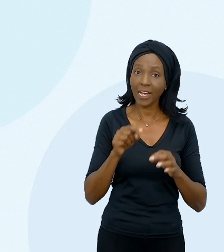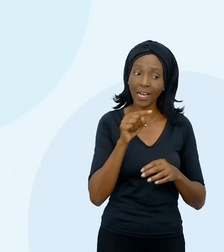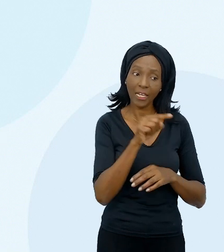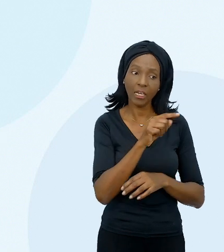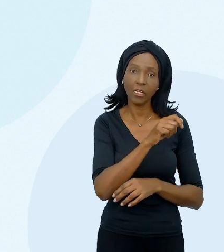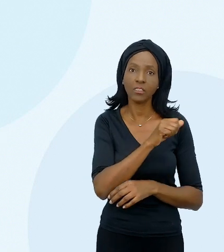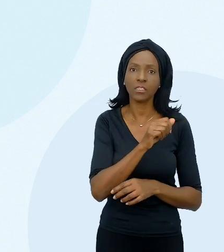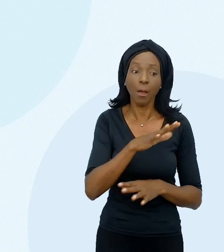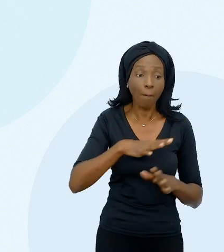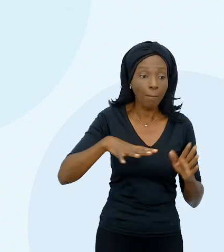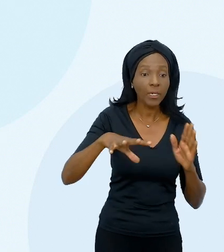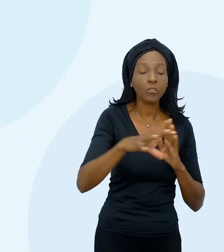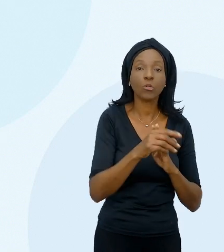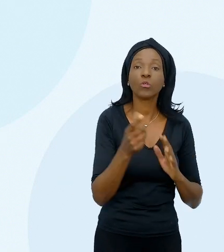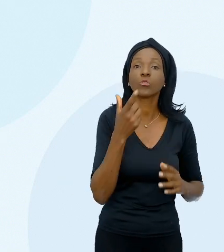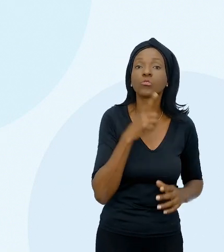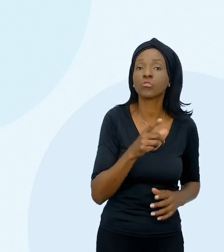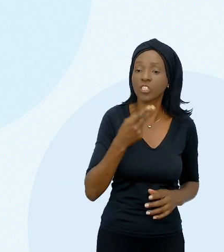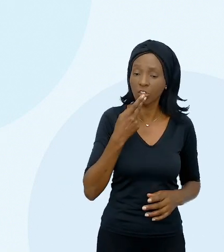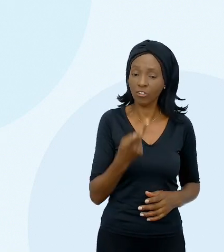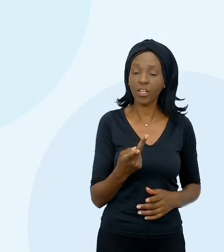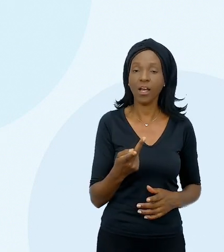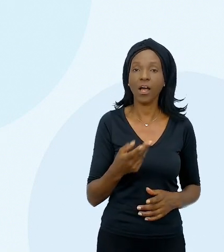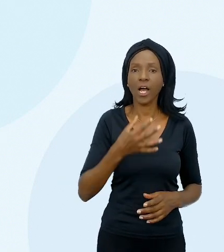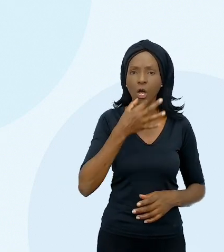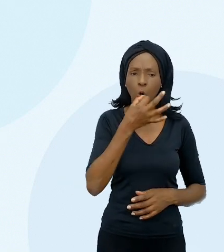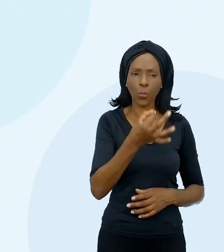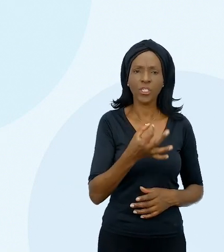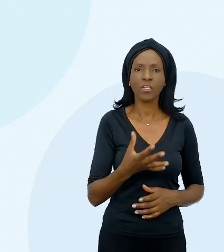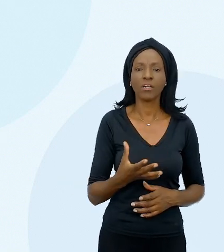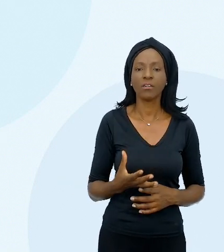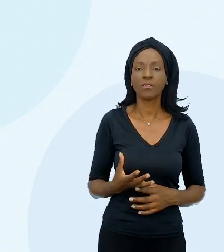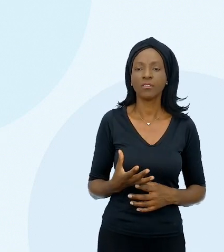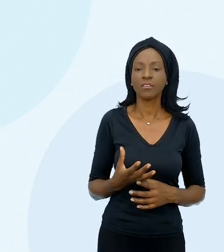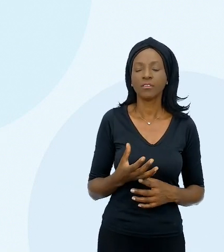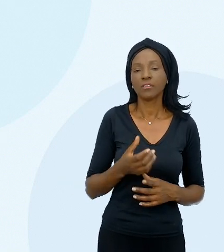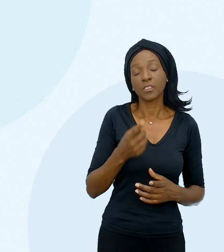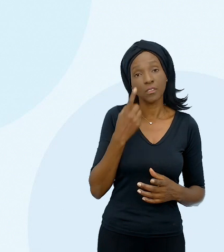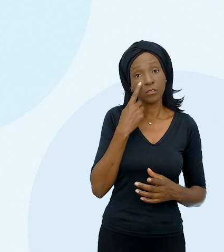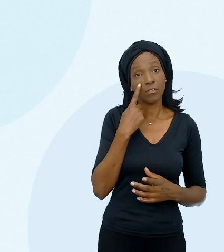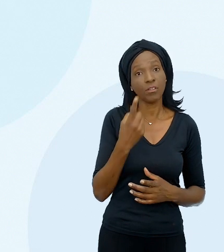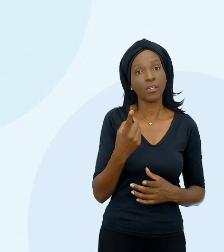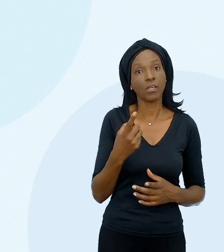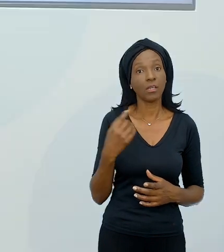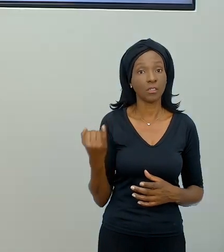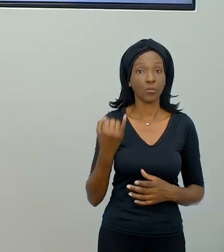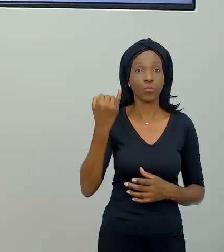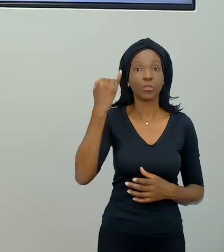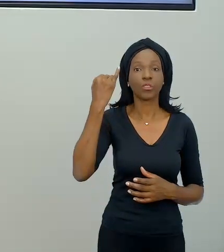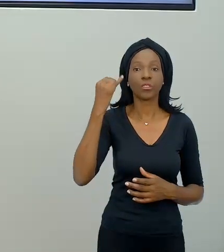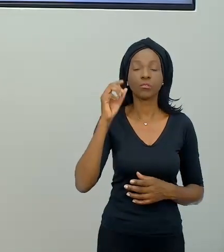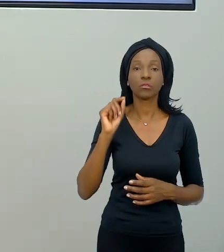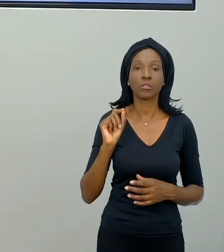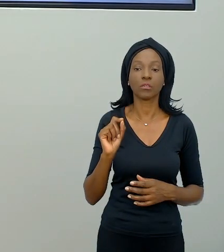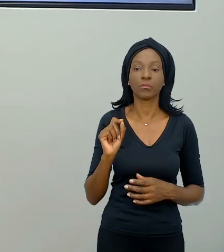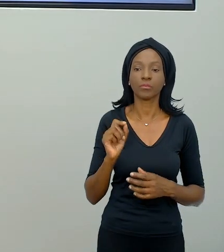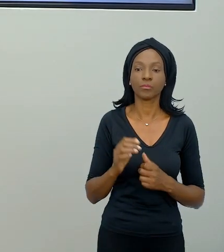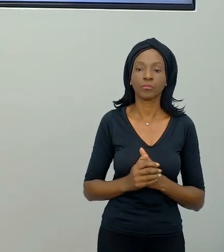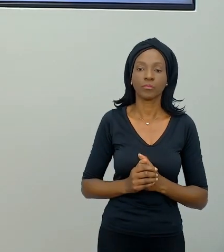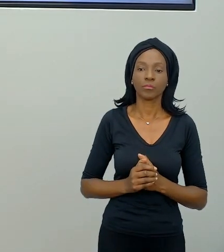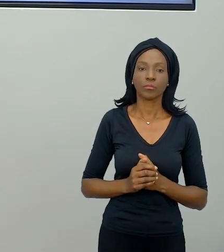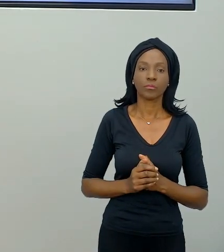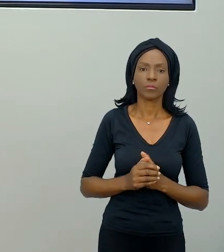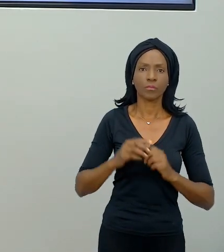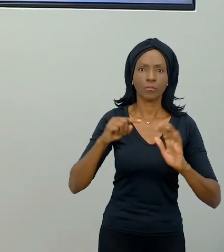todos possam emitir as suas opiniões. Então, veja, nesse caso, é importante que